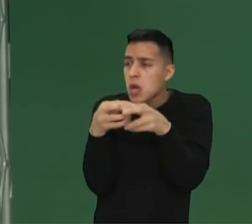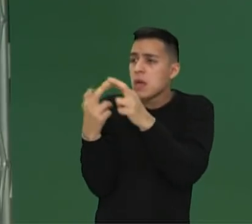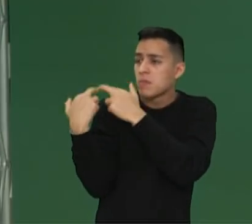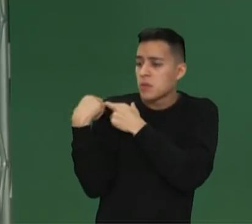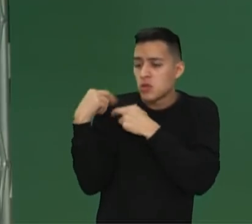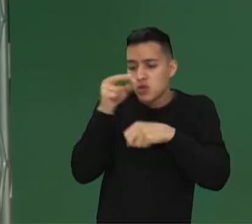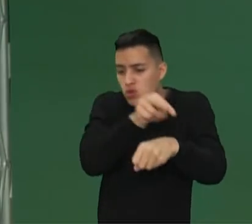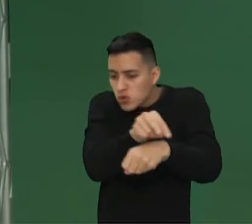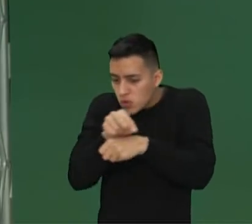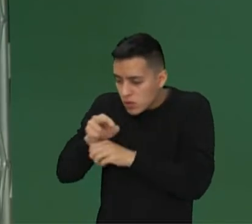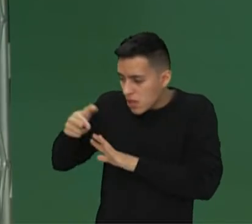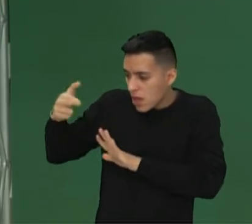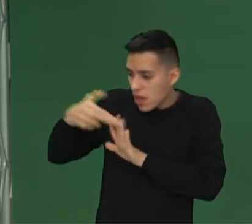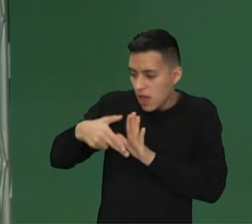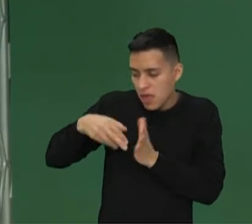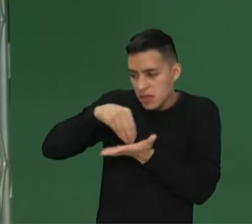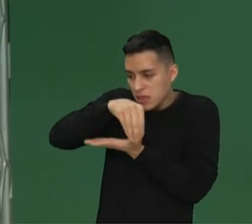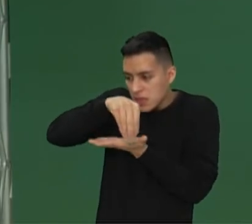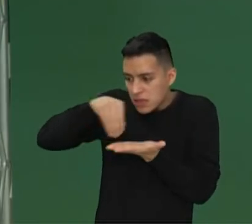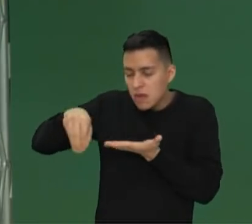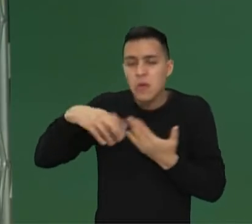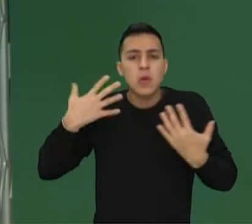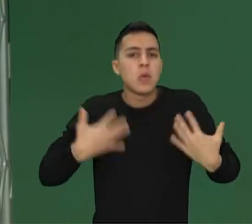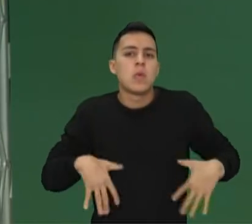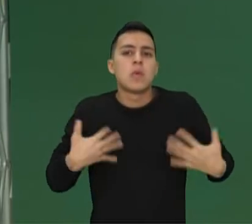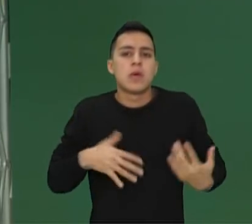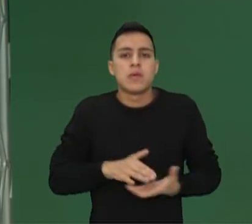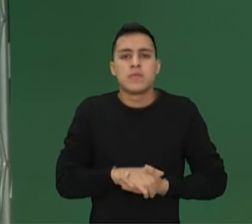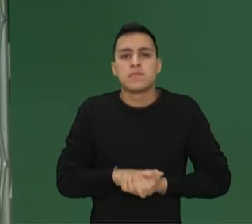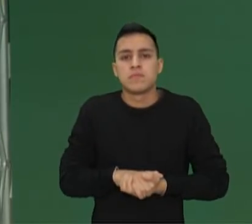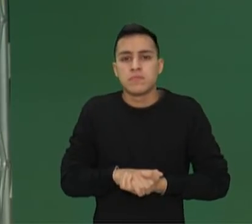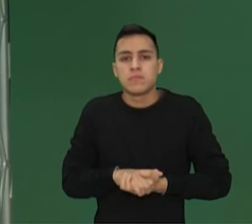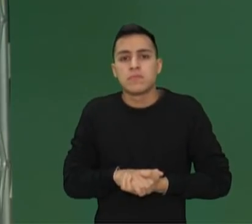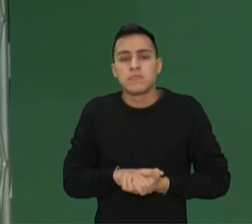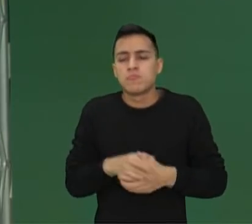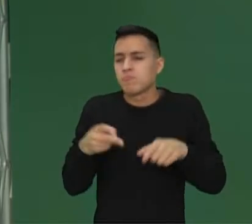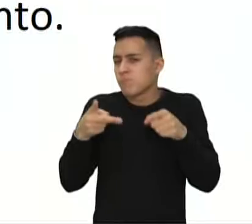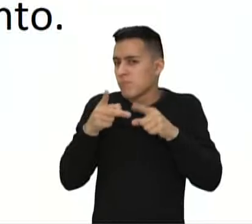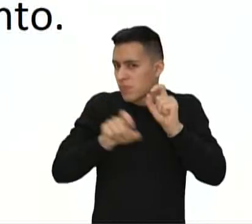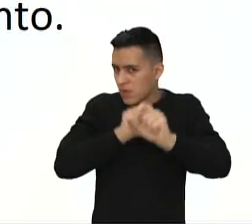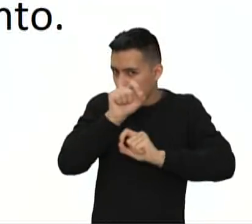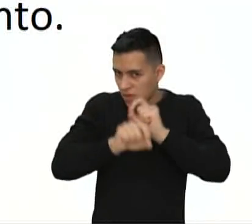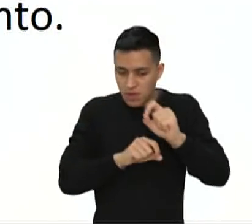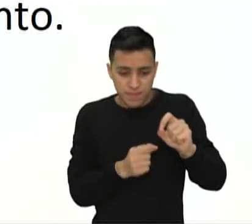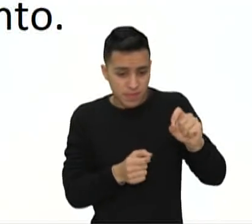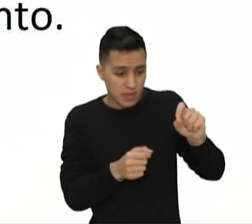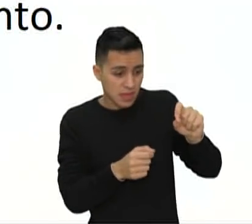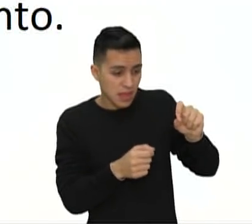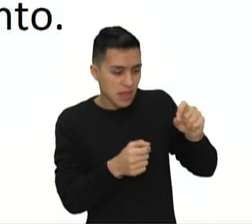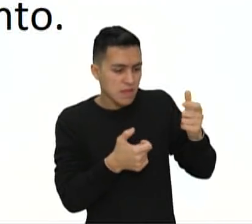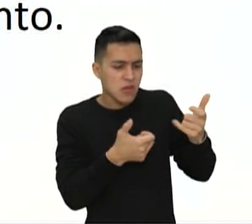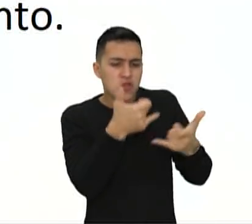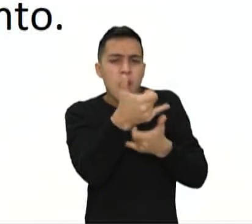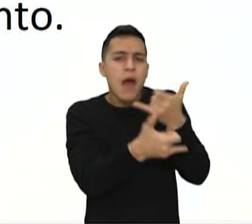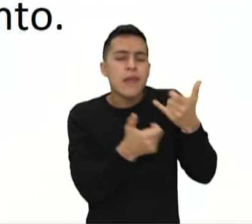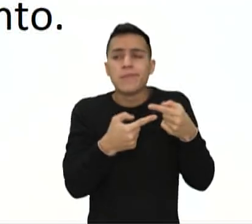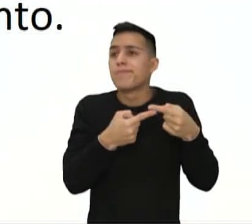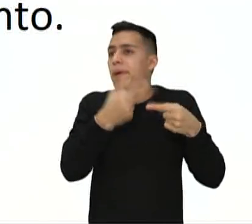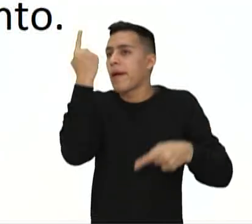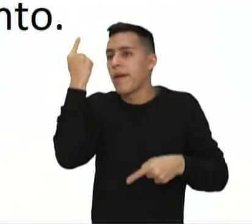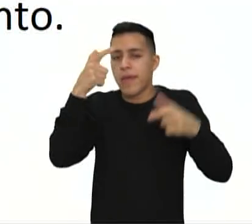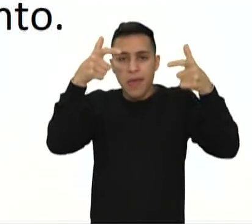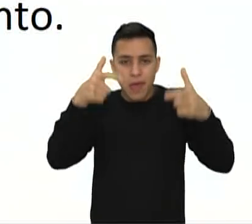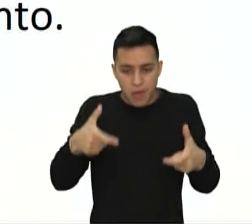como o futebol, o voleibol, o handebol e assim por diante. O segundo quiz, as jogadas irregulares em torneios